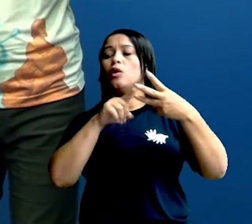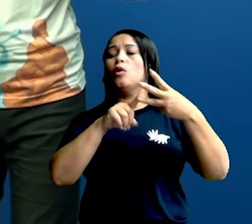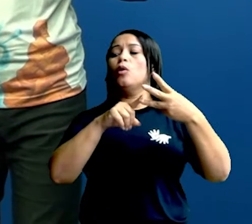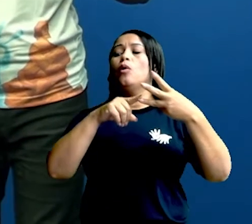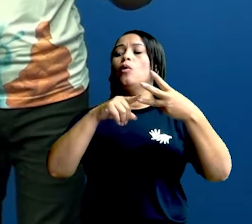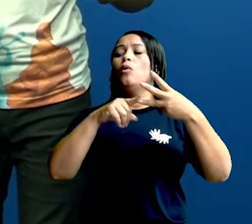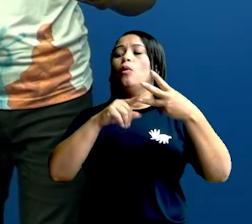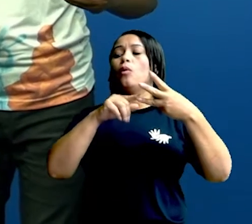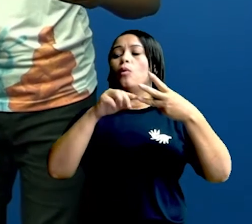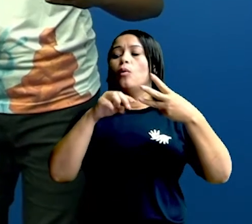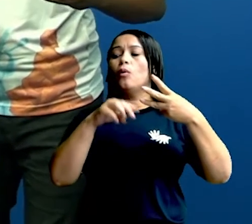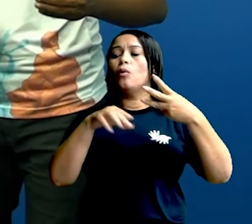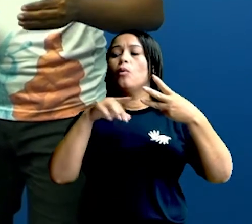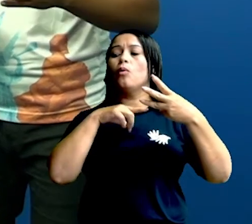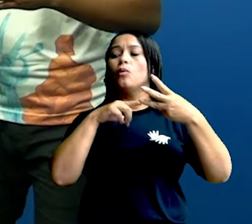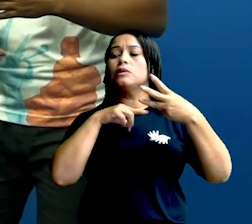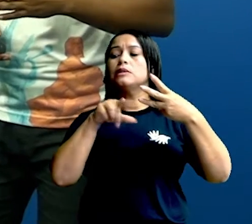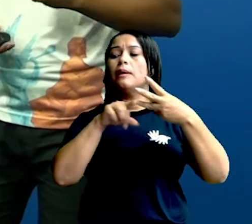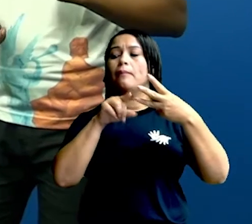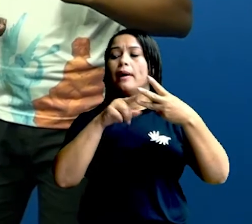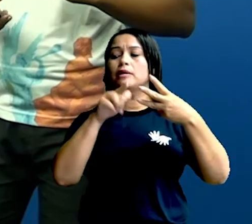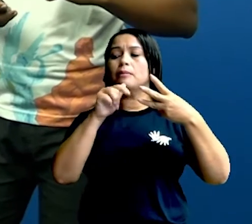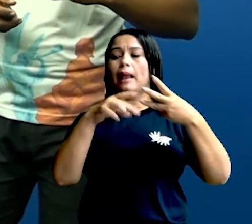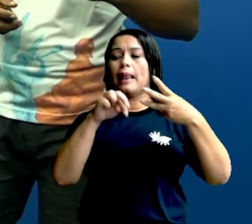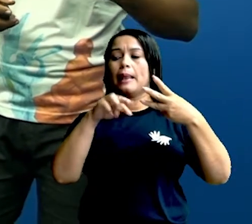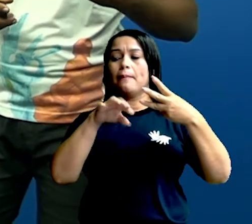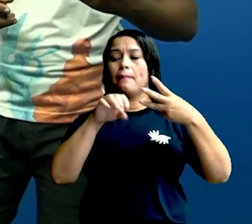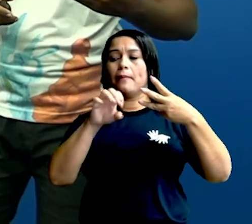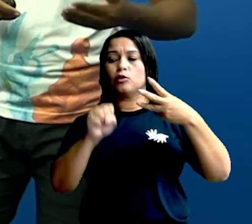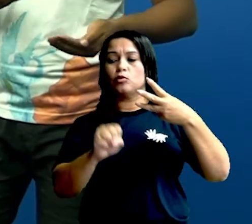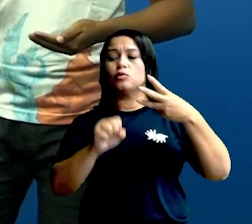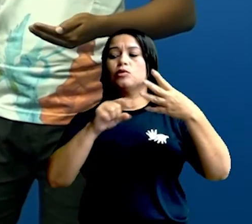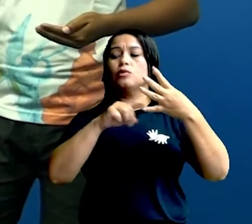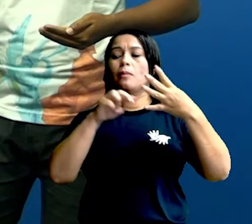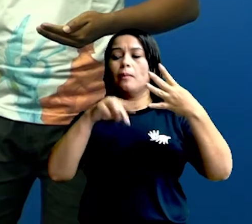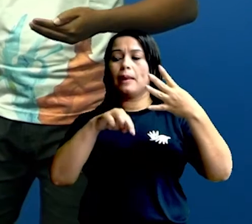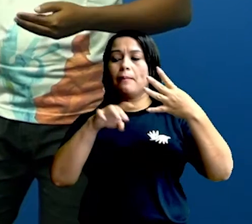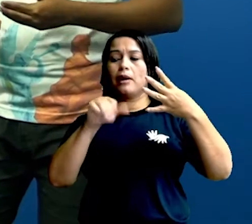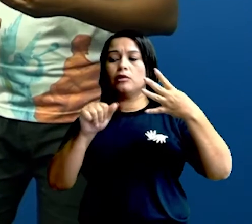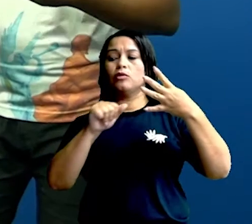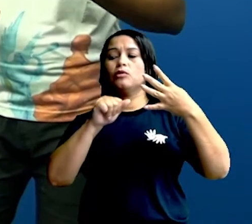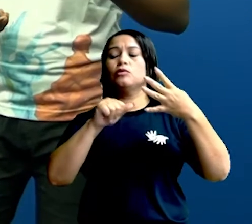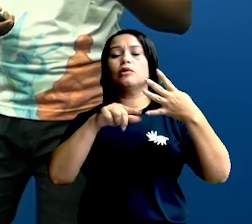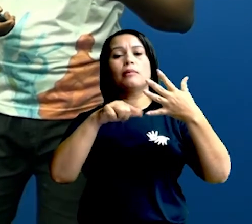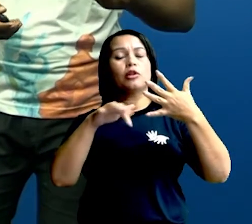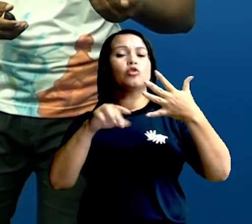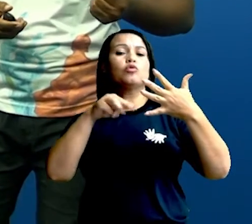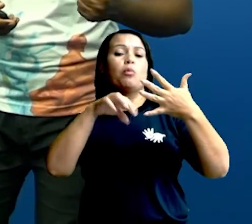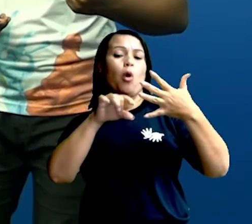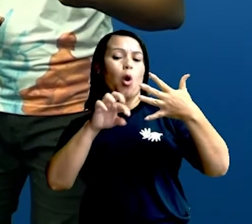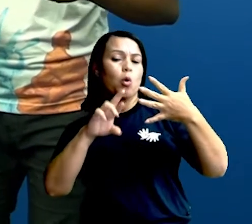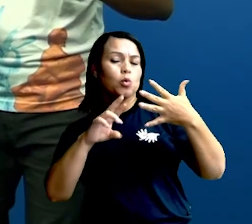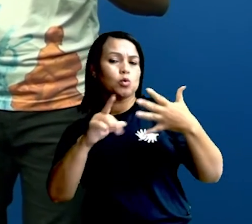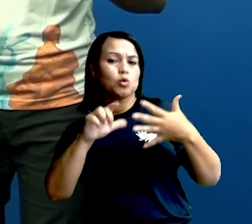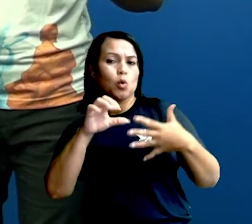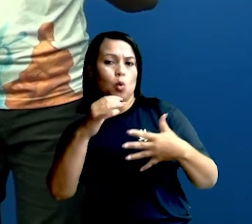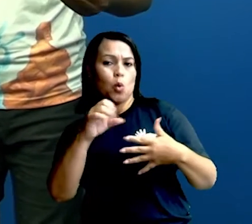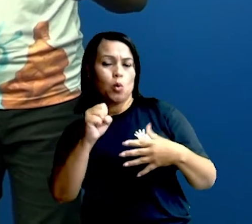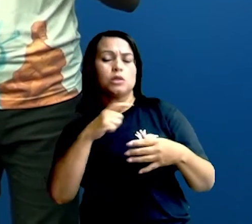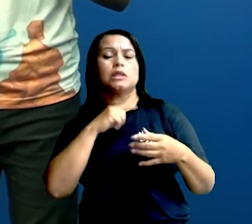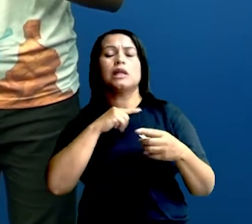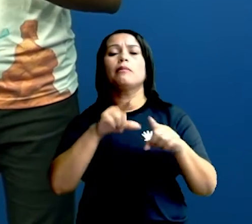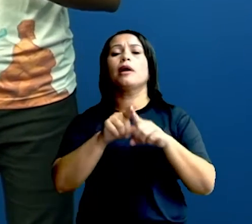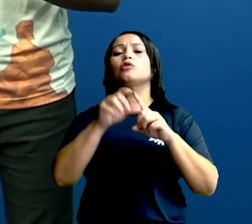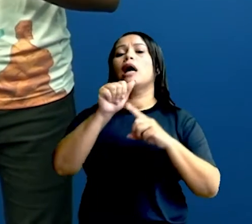achatados, os nematóides, que são os vermes cilíndricos, os anelídeos, os moluscos, os artrópodes, que englobam os